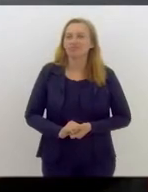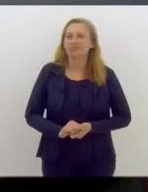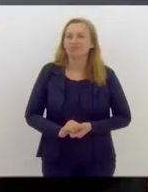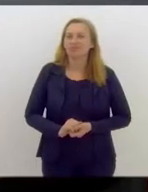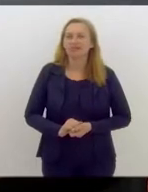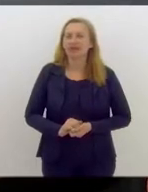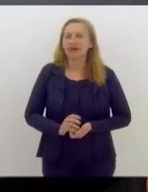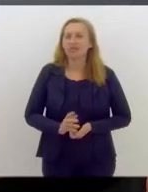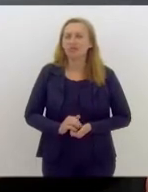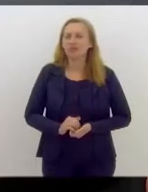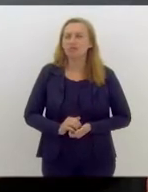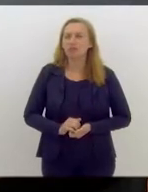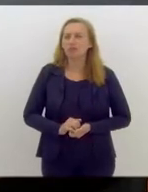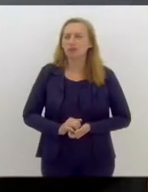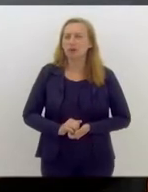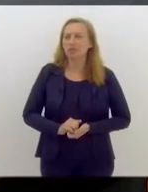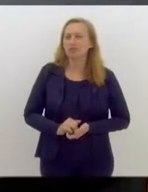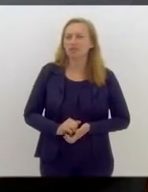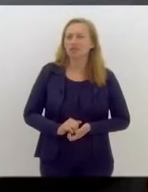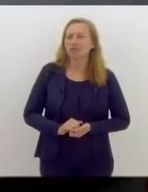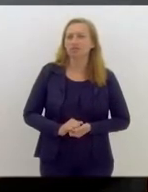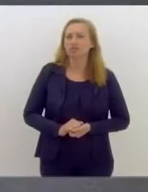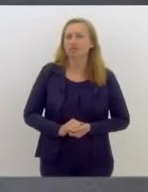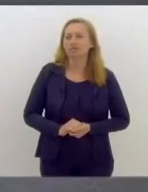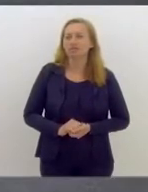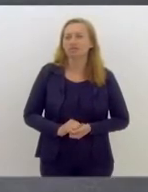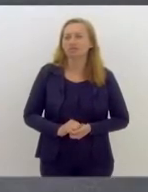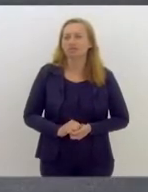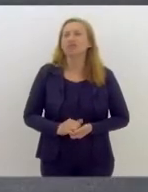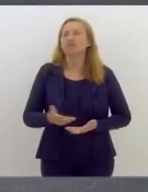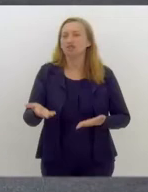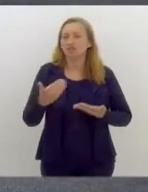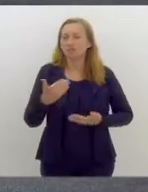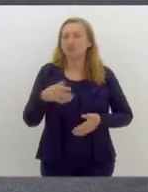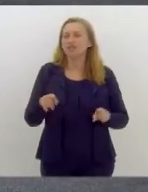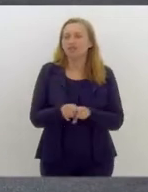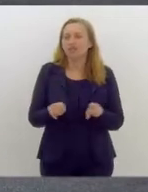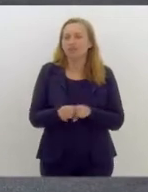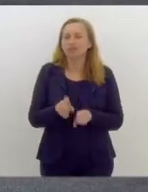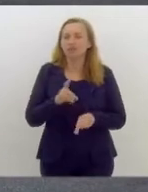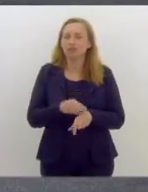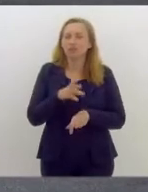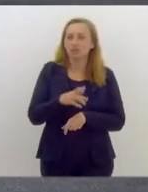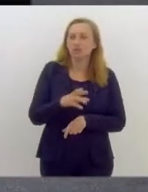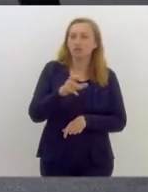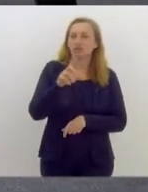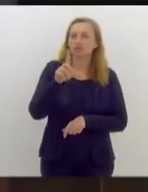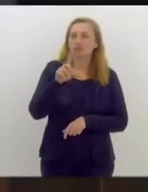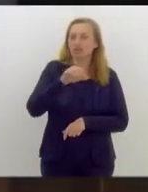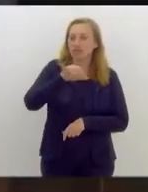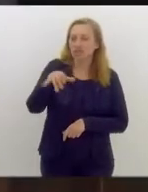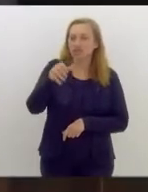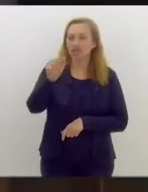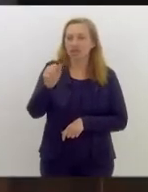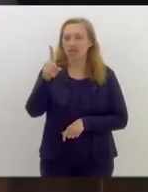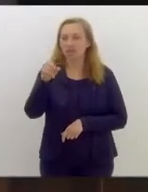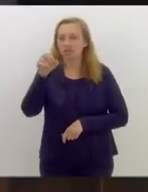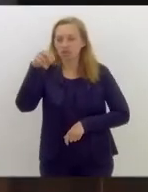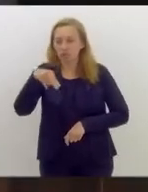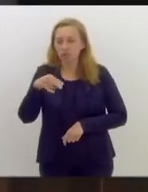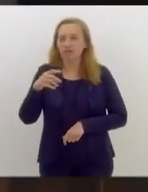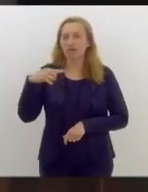Bom, doutor. Tudo bem. Chamar também o doutor Jadson Bezerra, advogado.